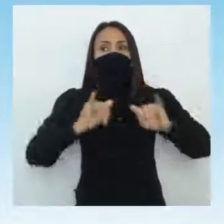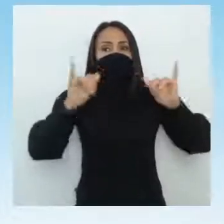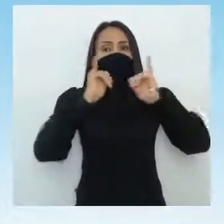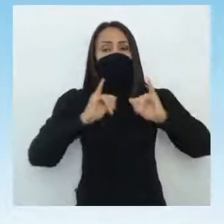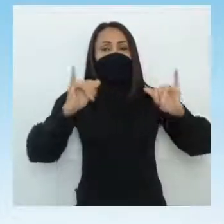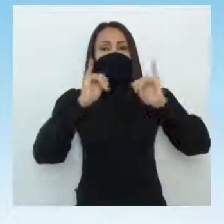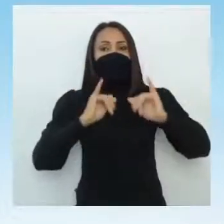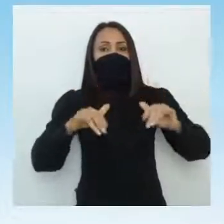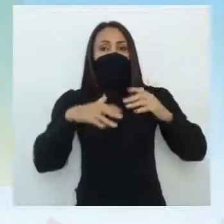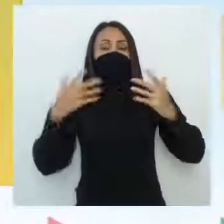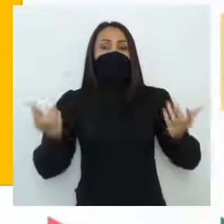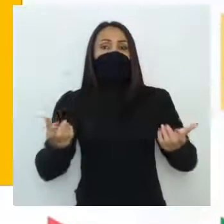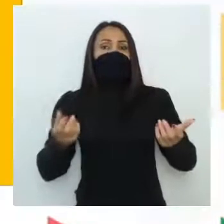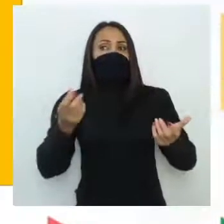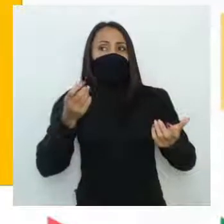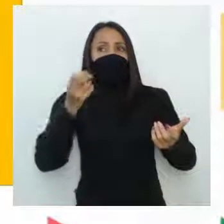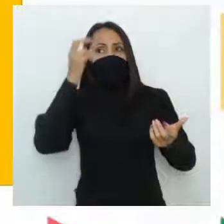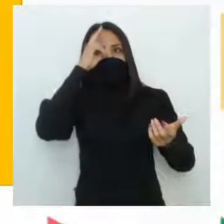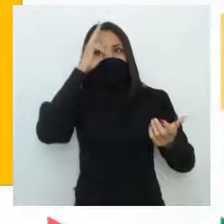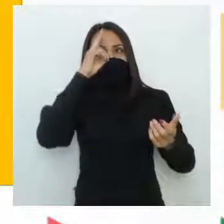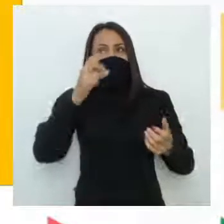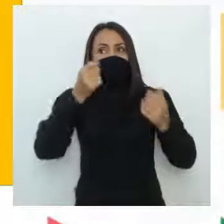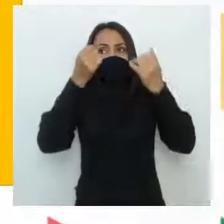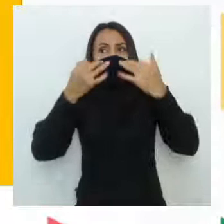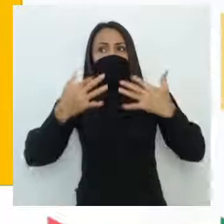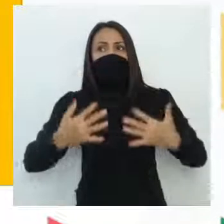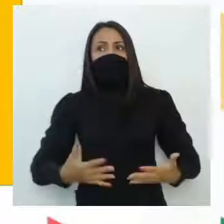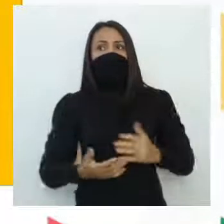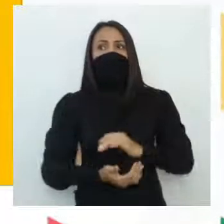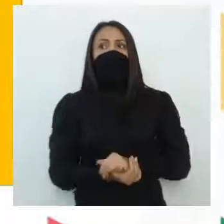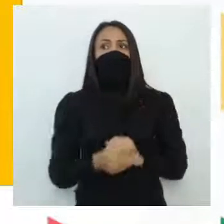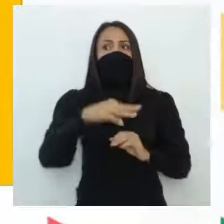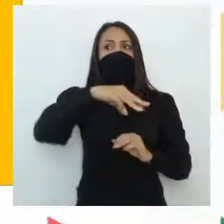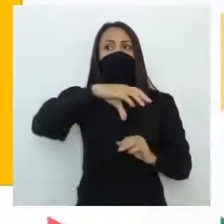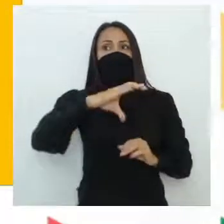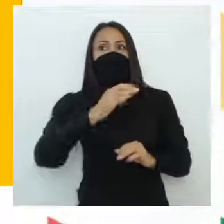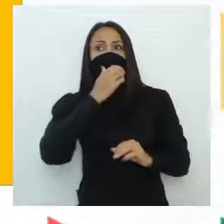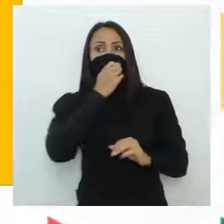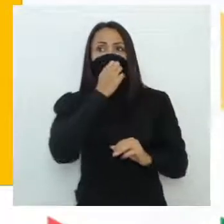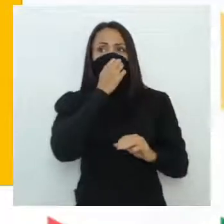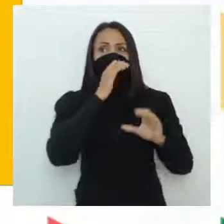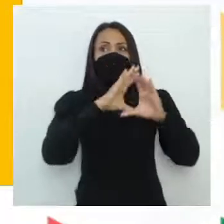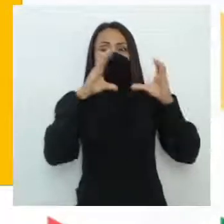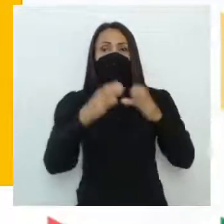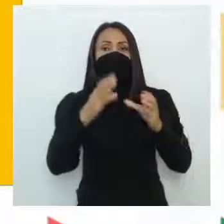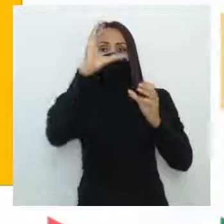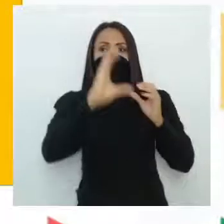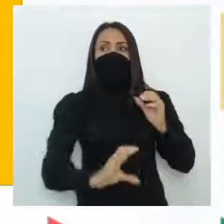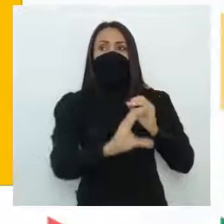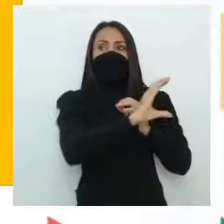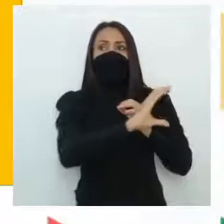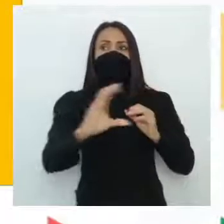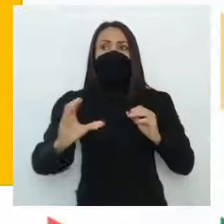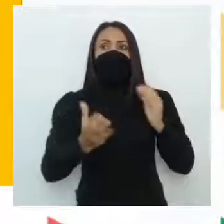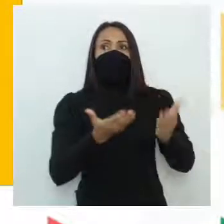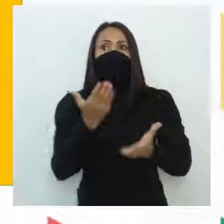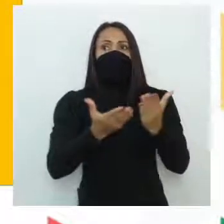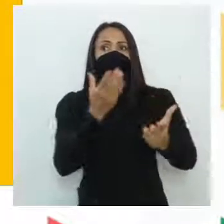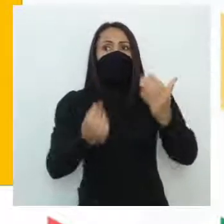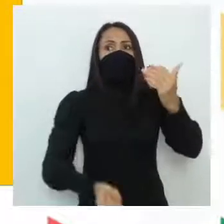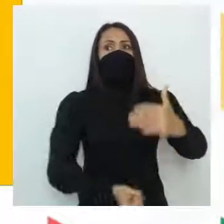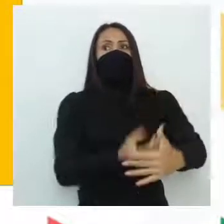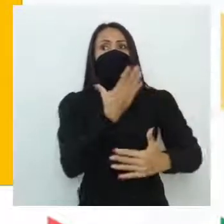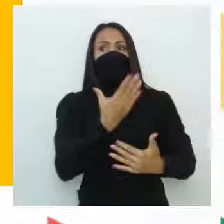obra dela. Missionárias da Caridade é uma congregação religiosa católica concebida e fundada por